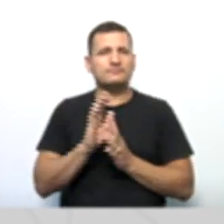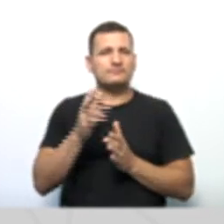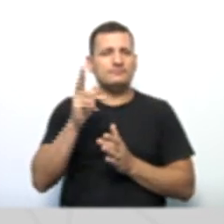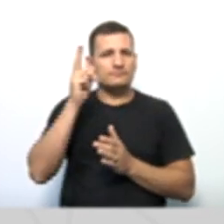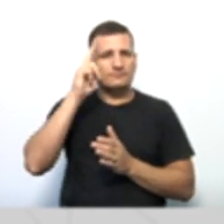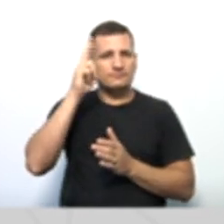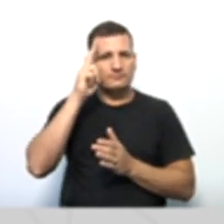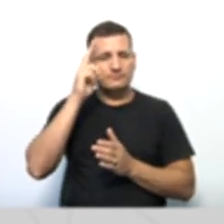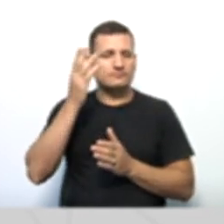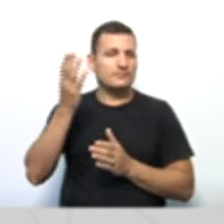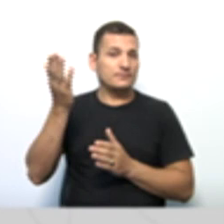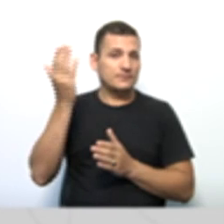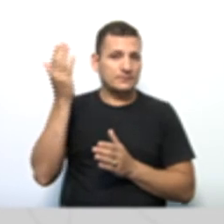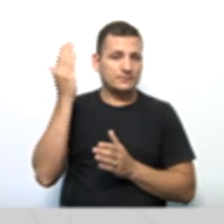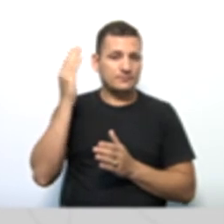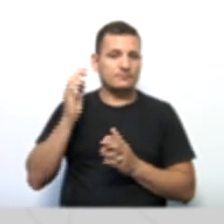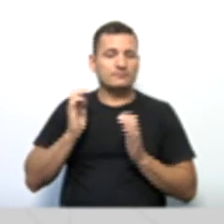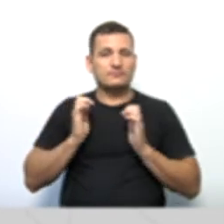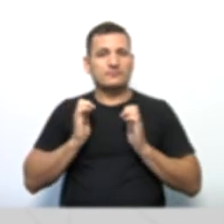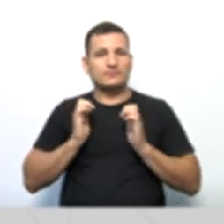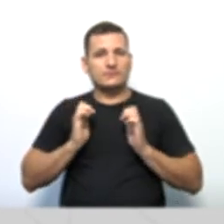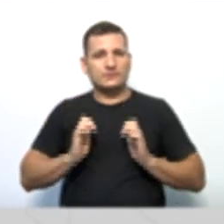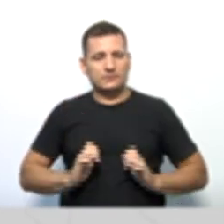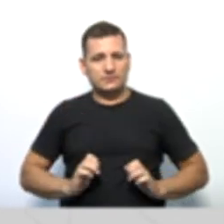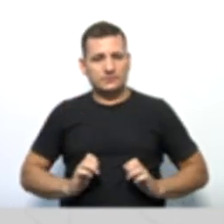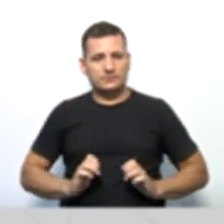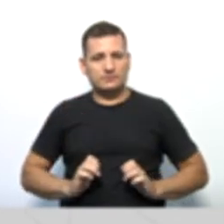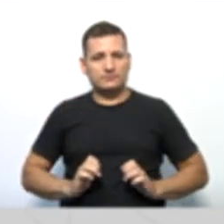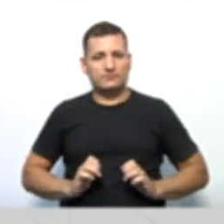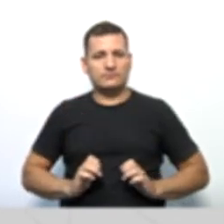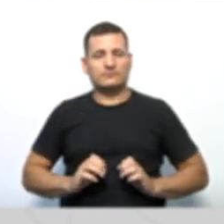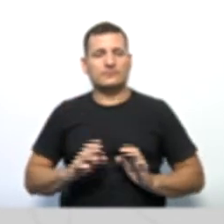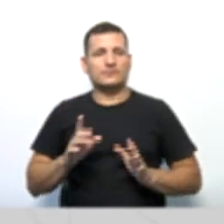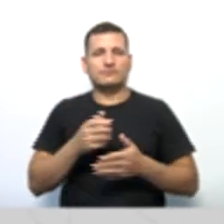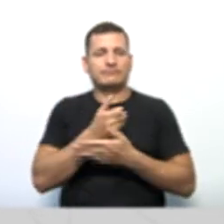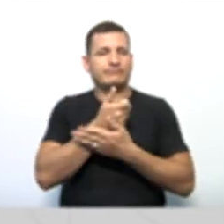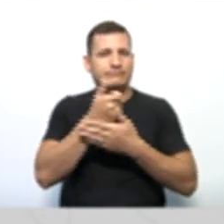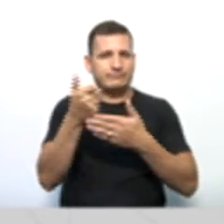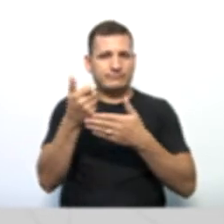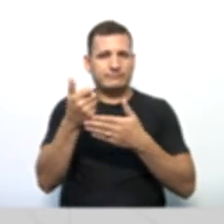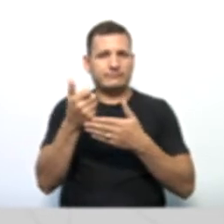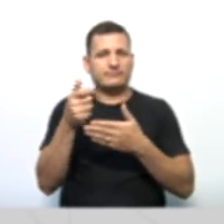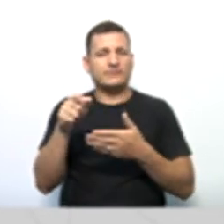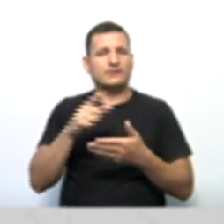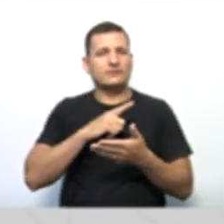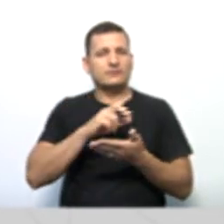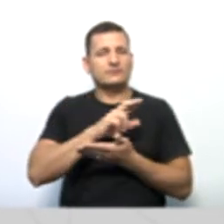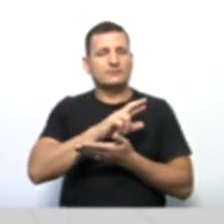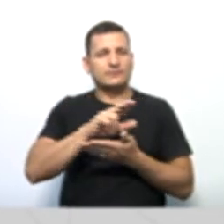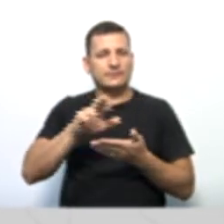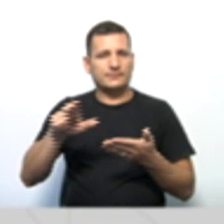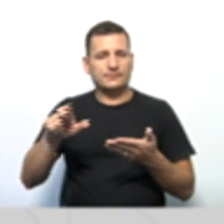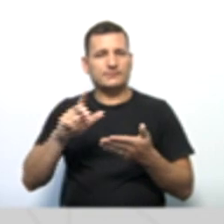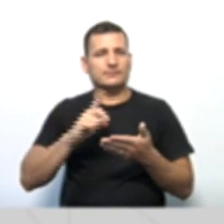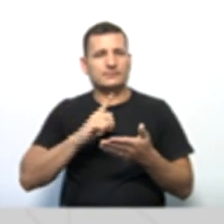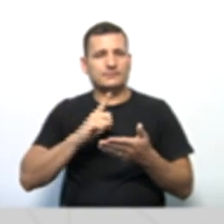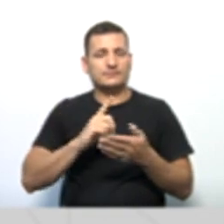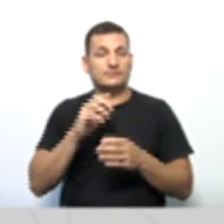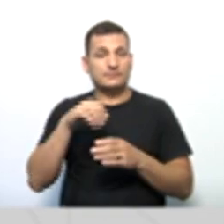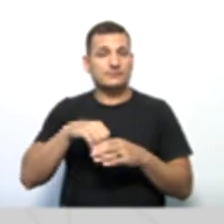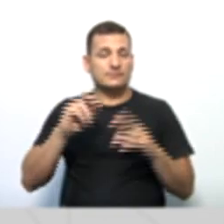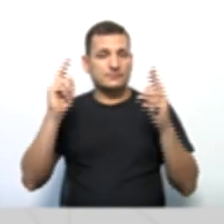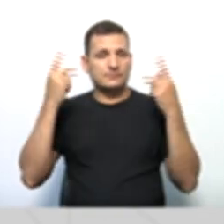últimos encontros que a ética, a moral, ela tem muitas formas de se manifestar na